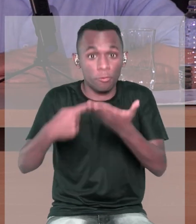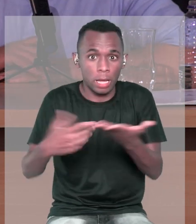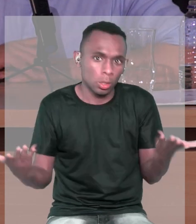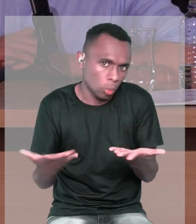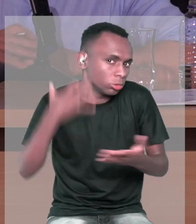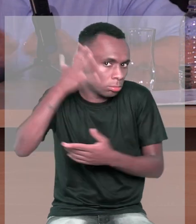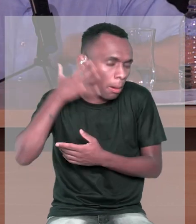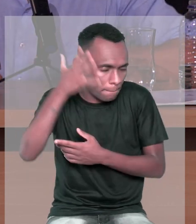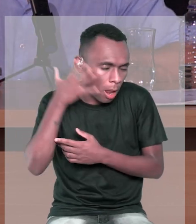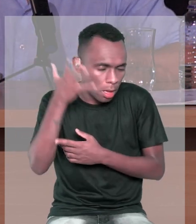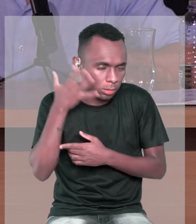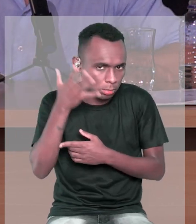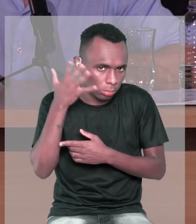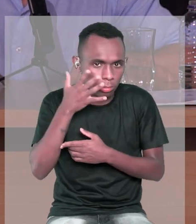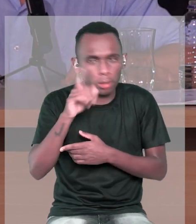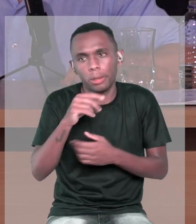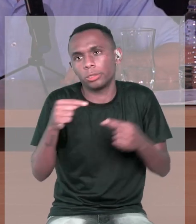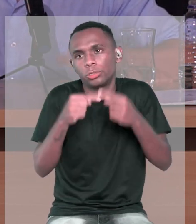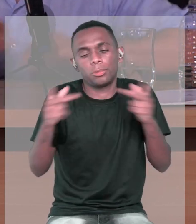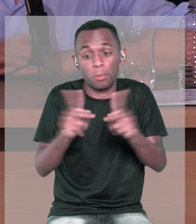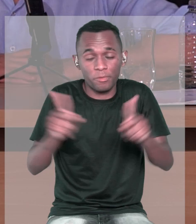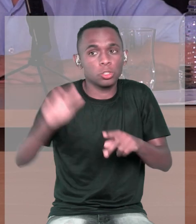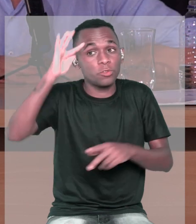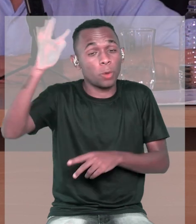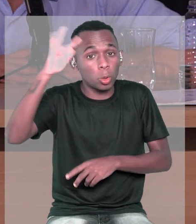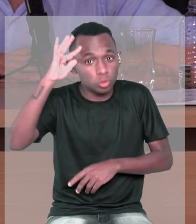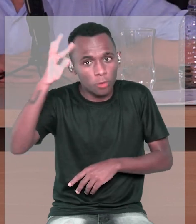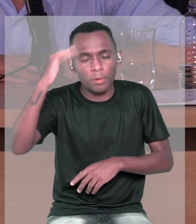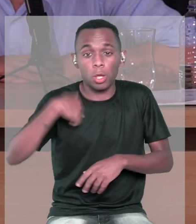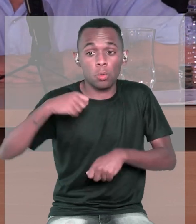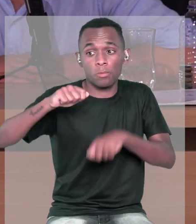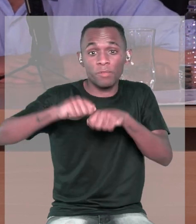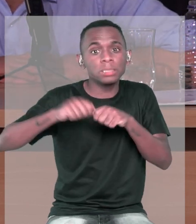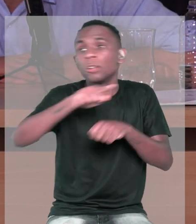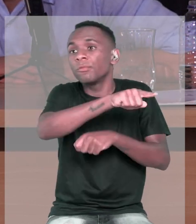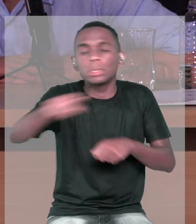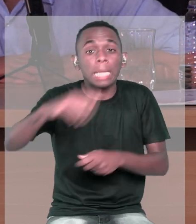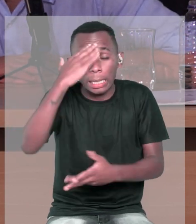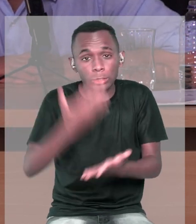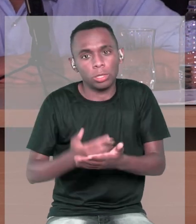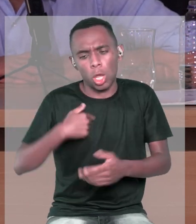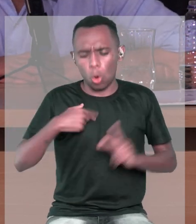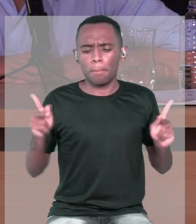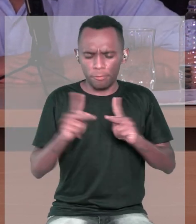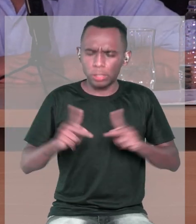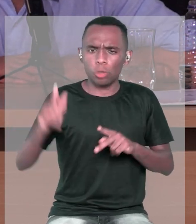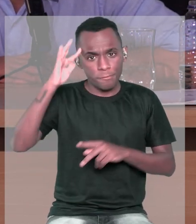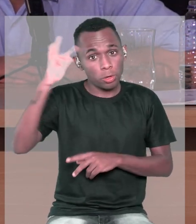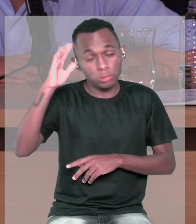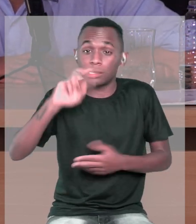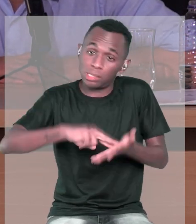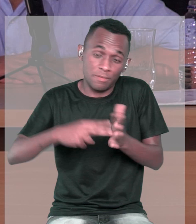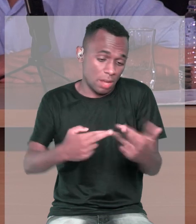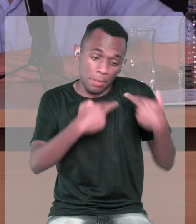aqui para ser um professor de filosofia e eu estou aqui fazendo vocês acreditarem que eu sou isso. Estou